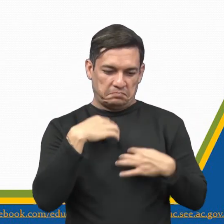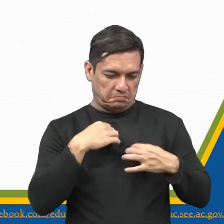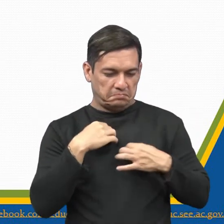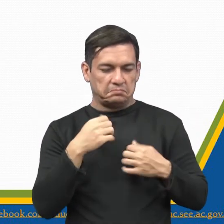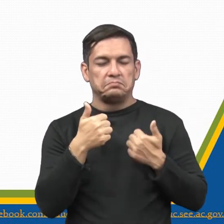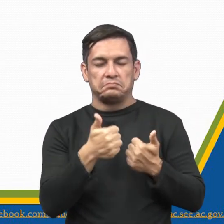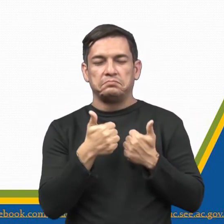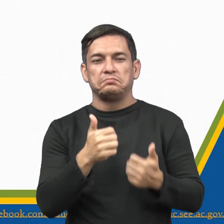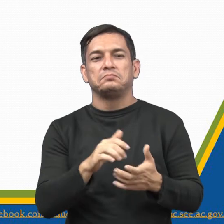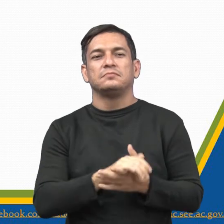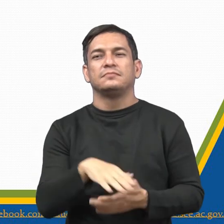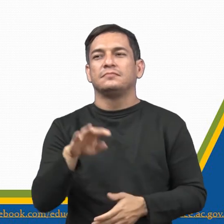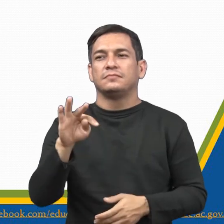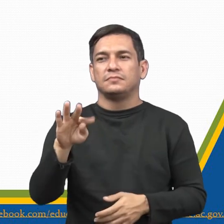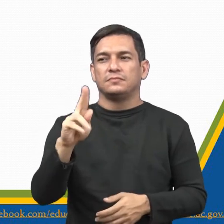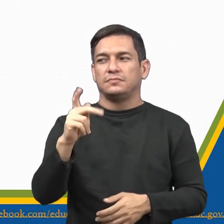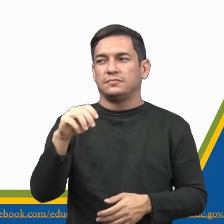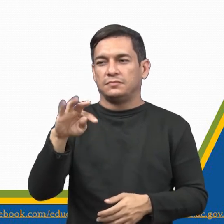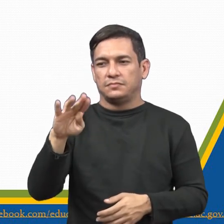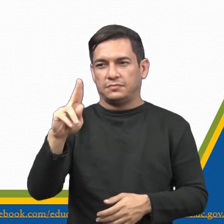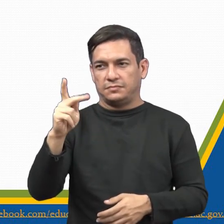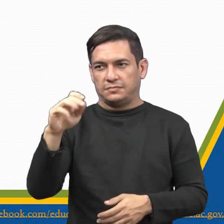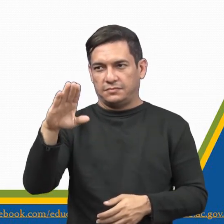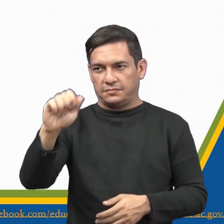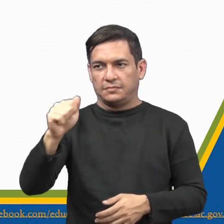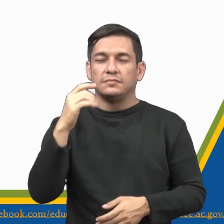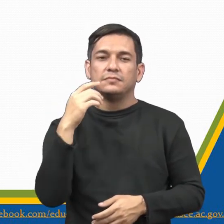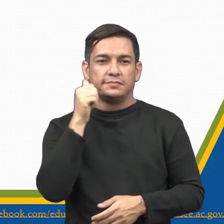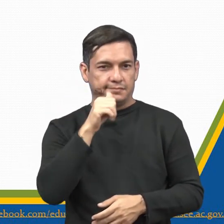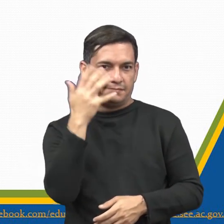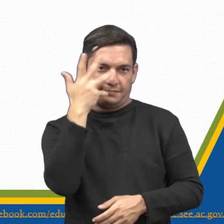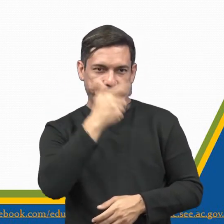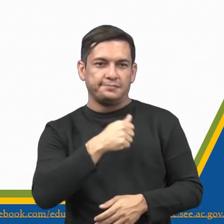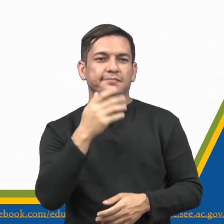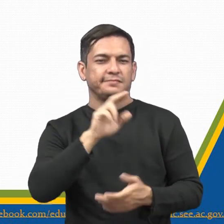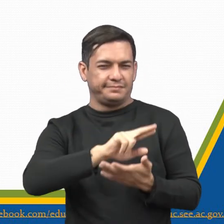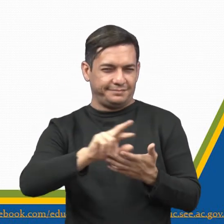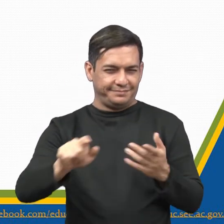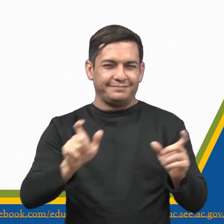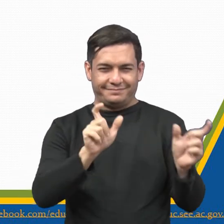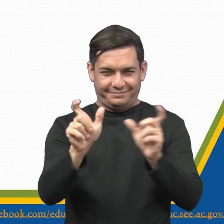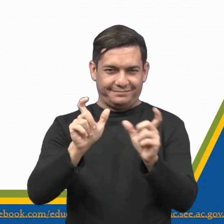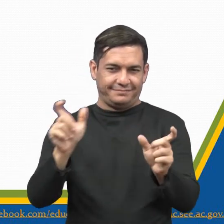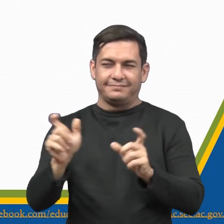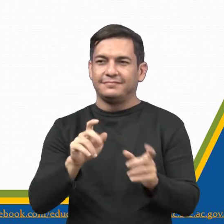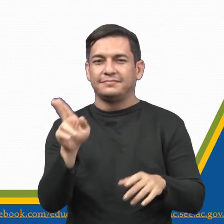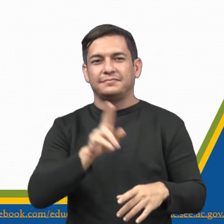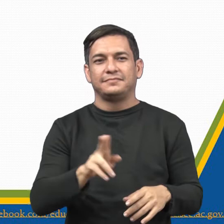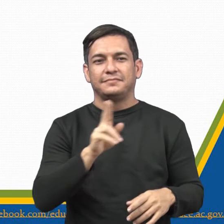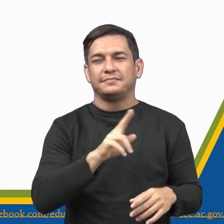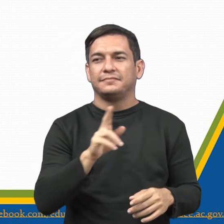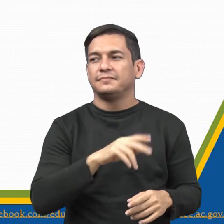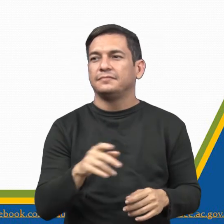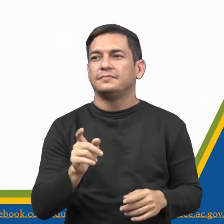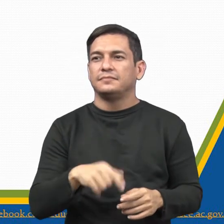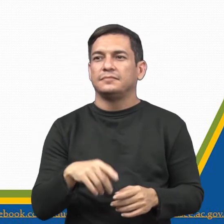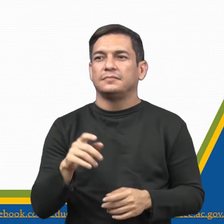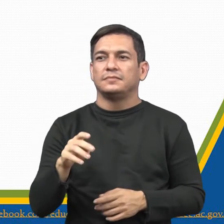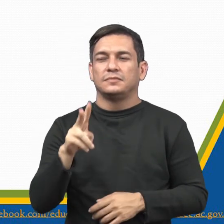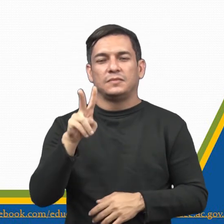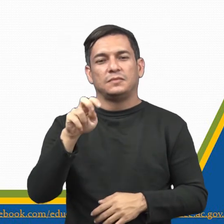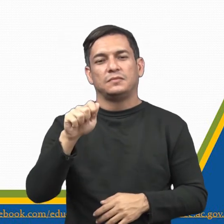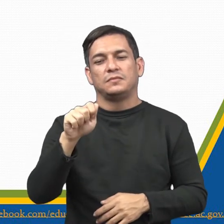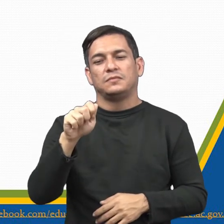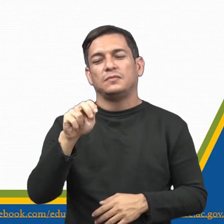E tchutchuca, garota bonita. Olha só quantas expressões, tá? E uva, que é bom, o baile tá